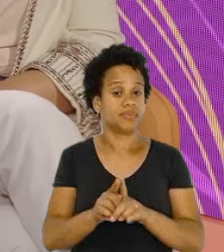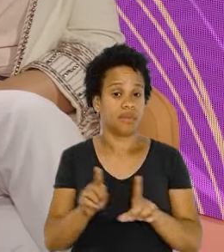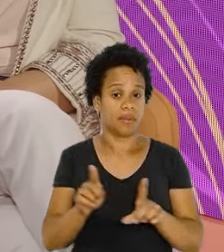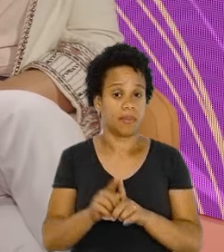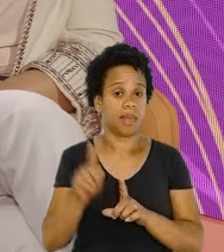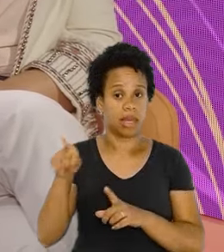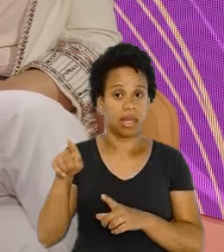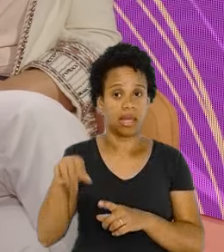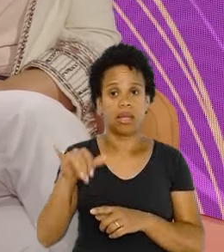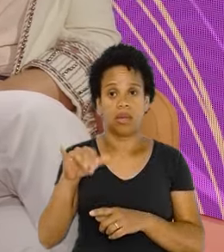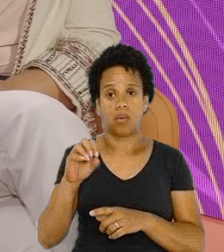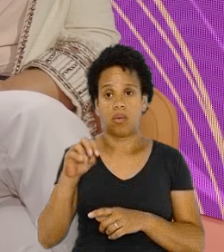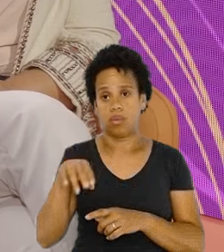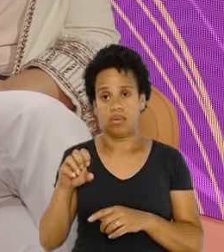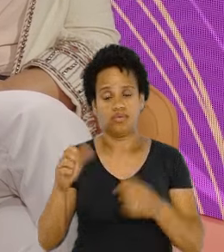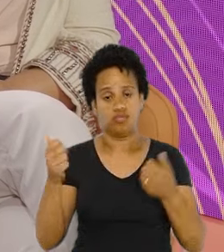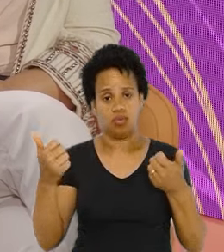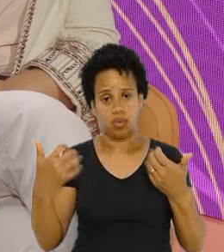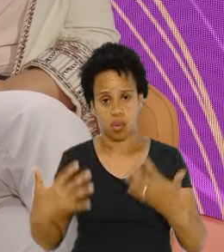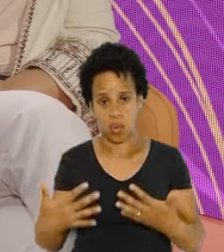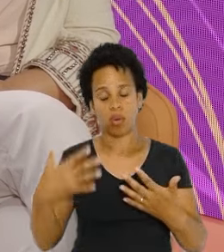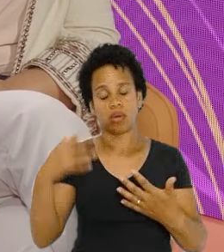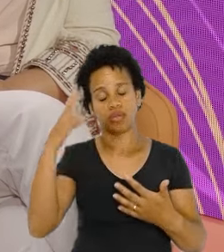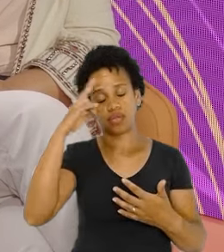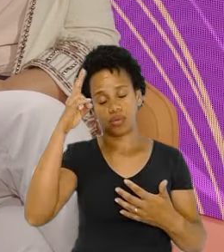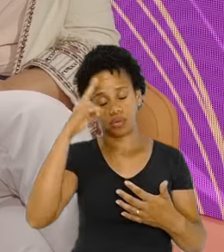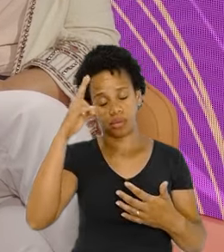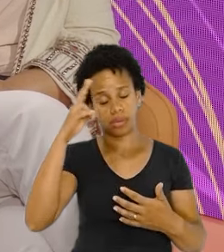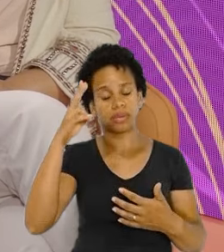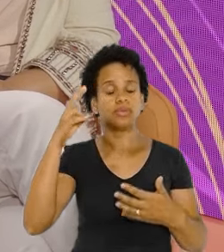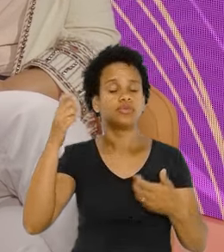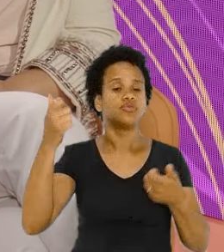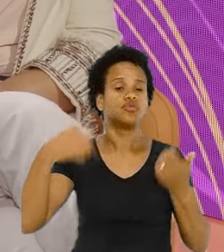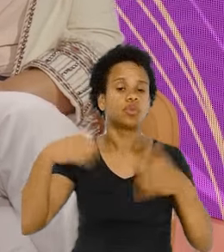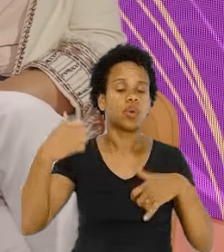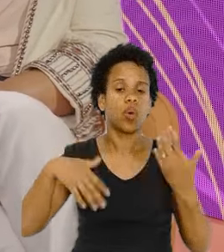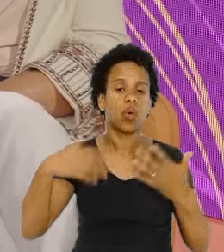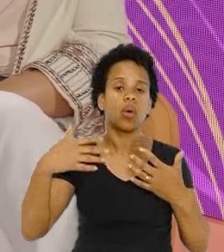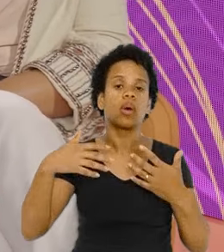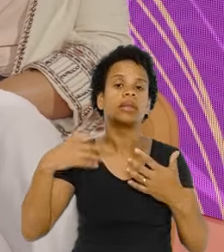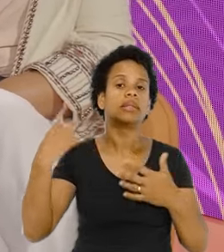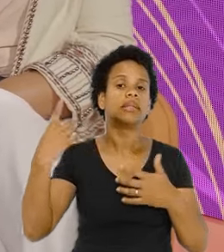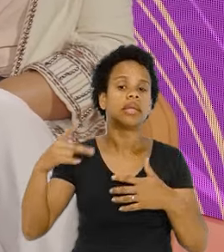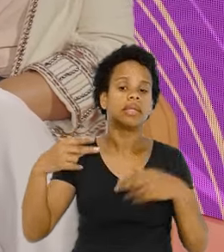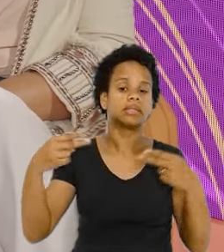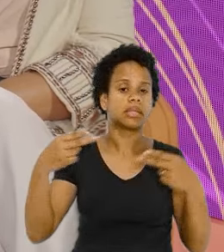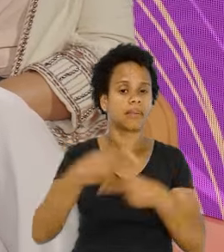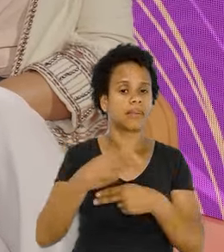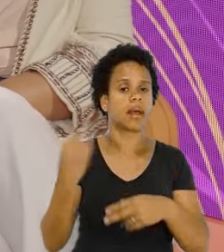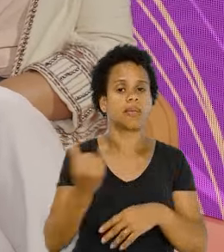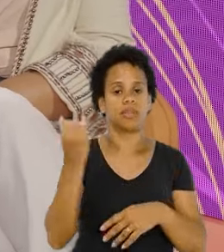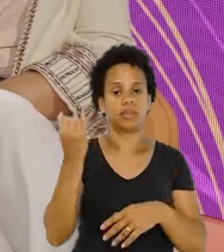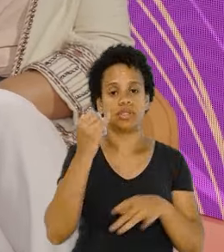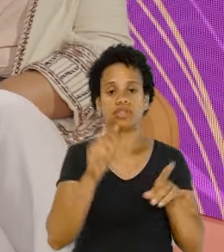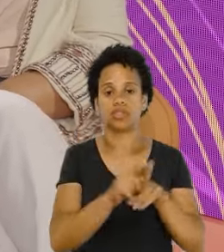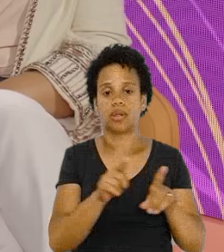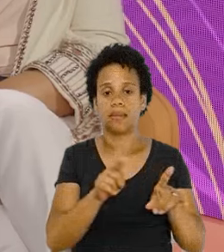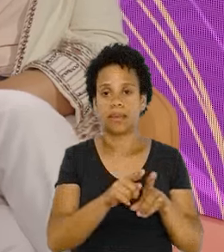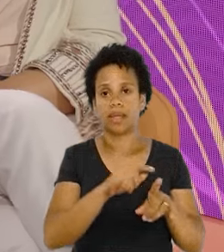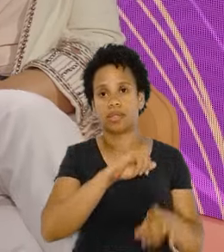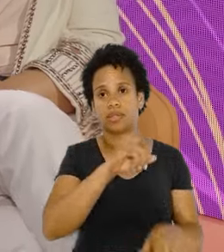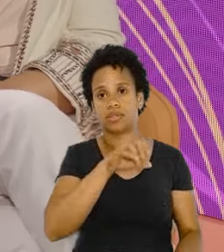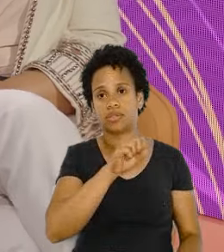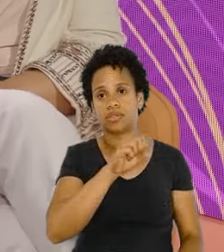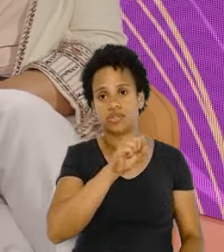cai tá trazendo né ela trouxe já no começo a importância do sebrai na trajetória dela e também na trajetória da Jéssica